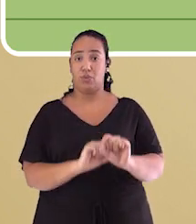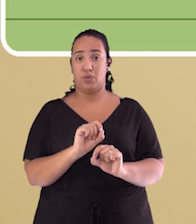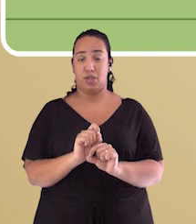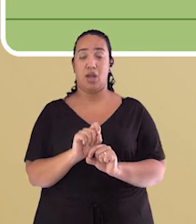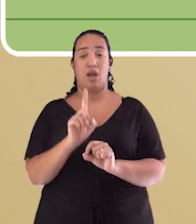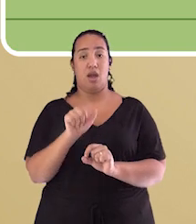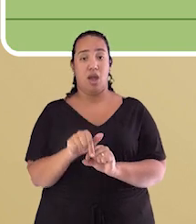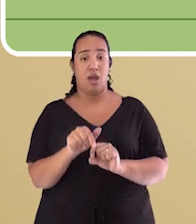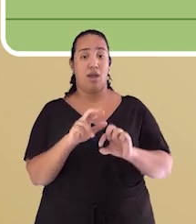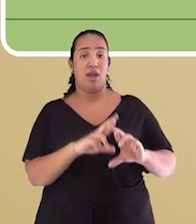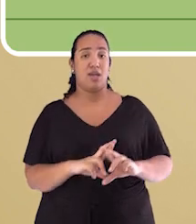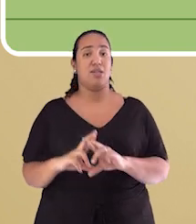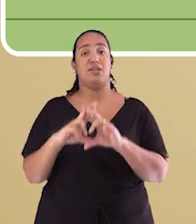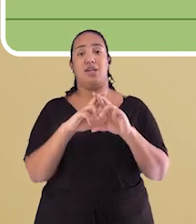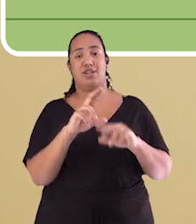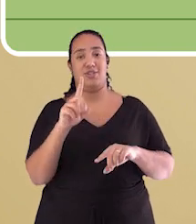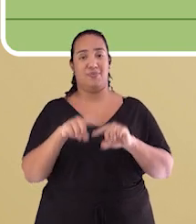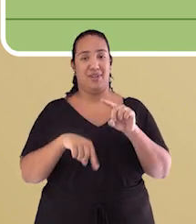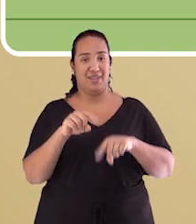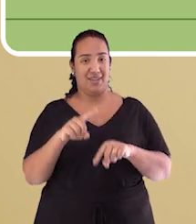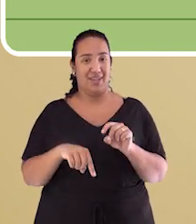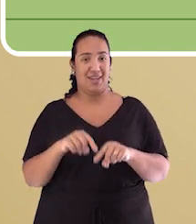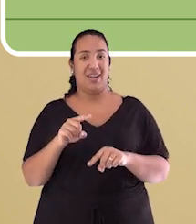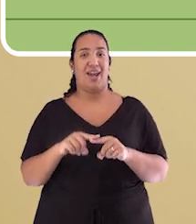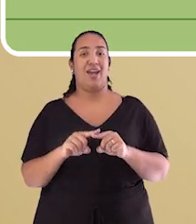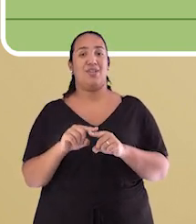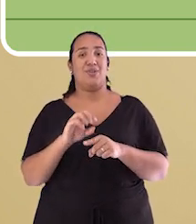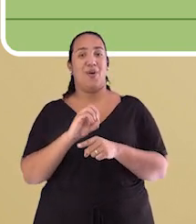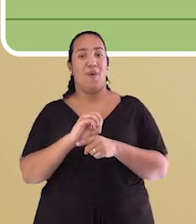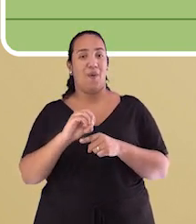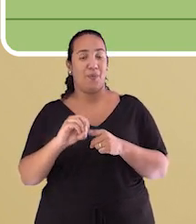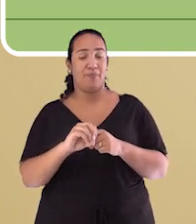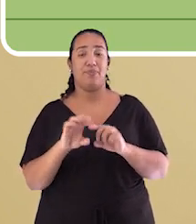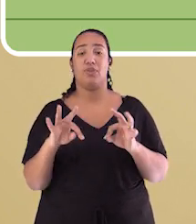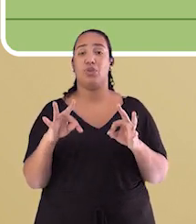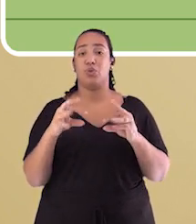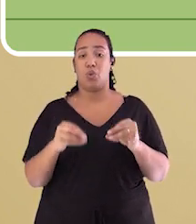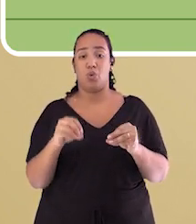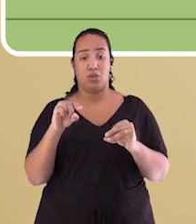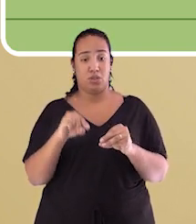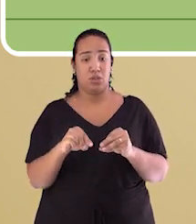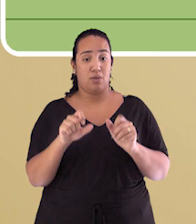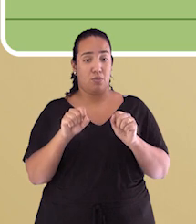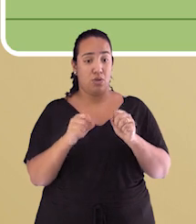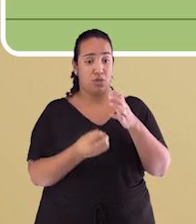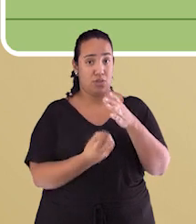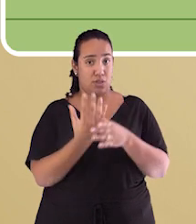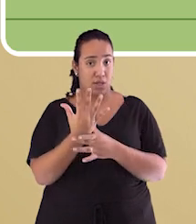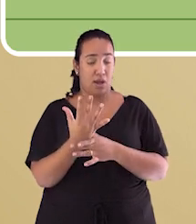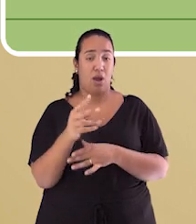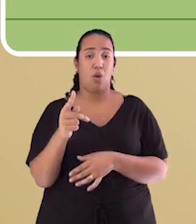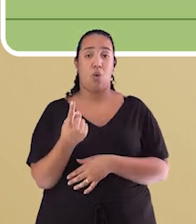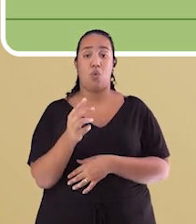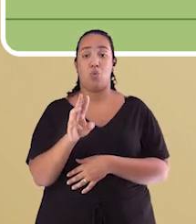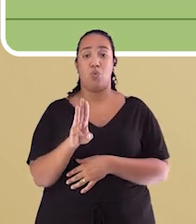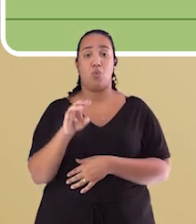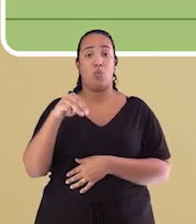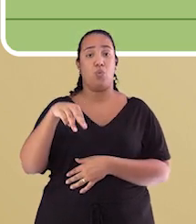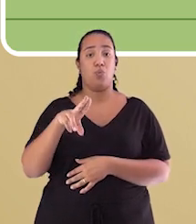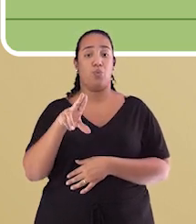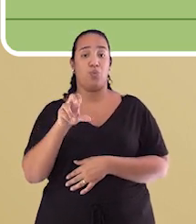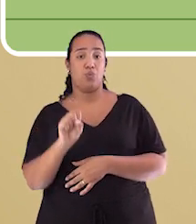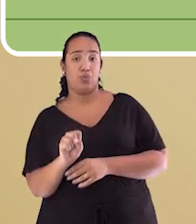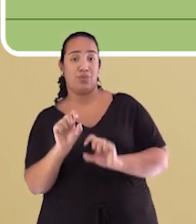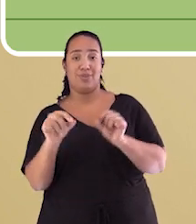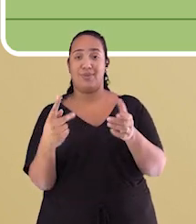matéria orgânica, onde todo material orgânico que é depositado se transforma em humus, que garante ao solo a sua